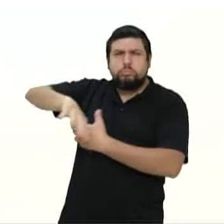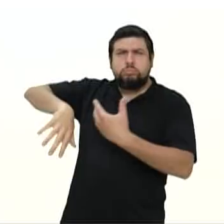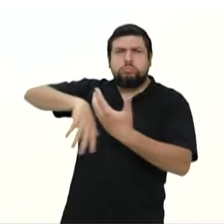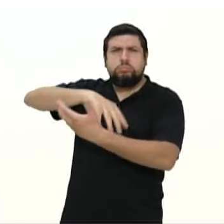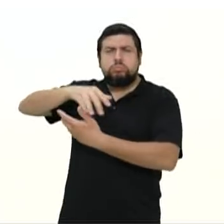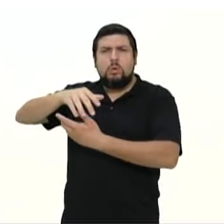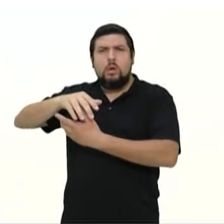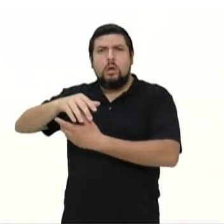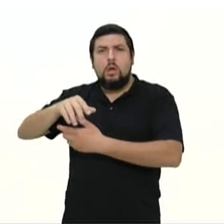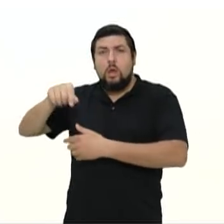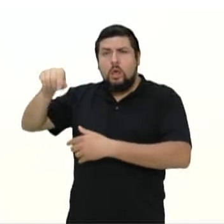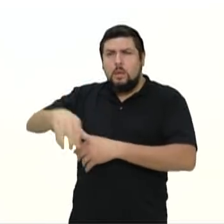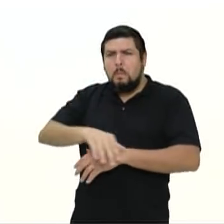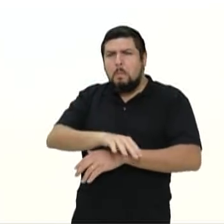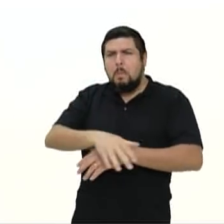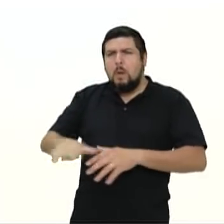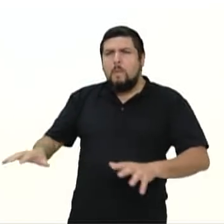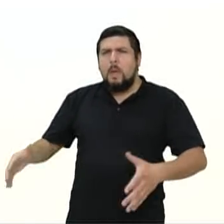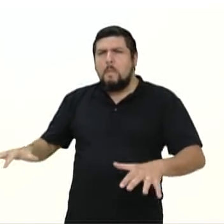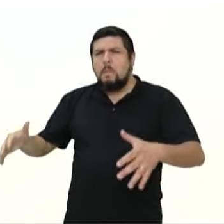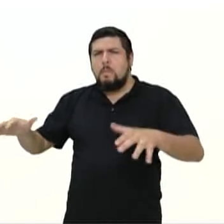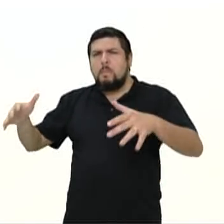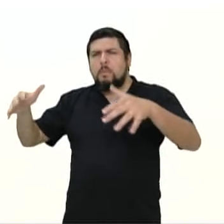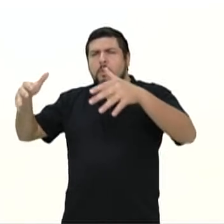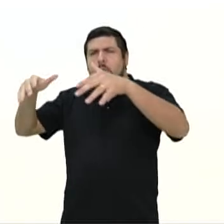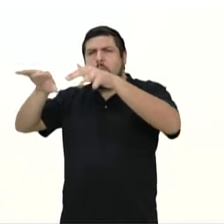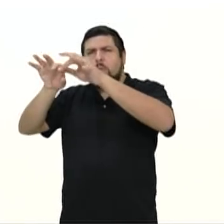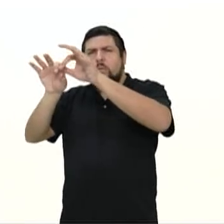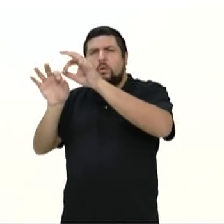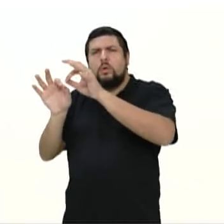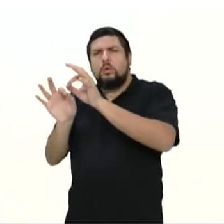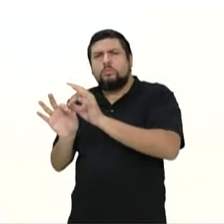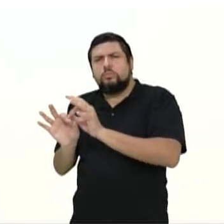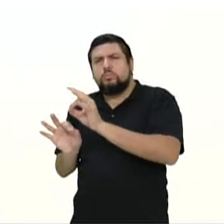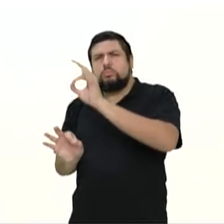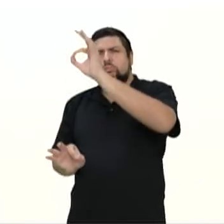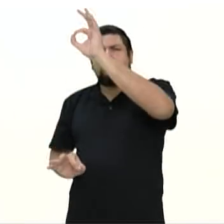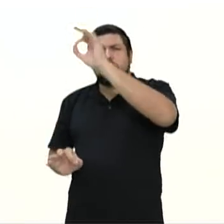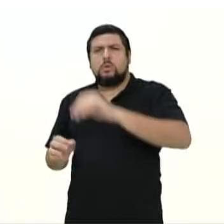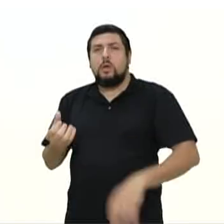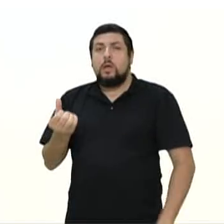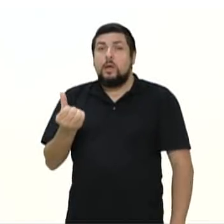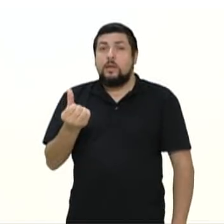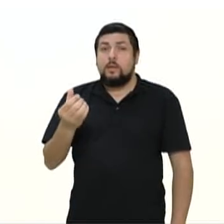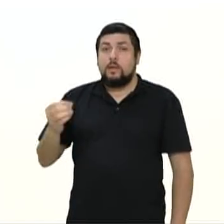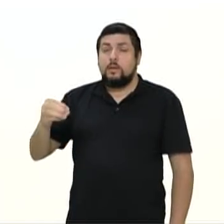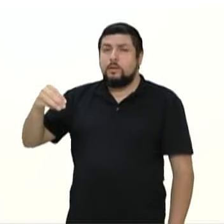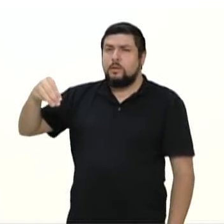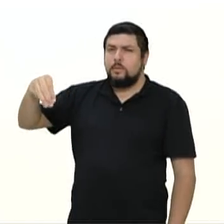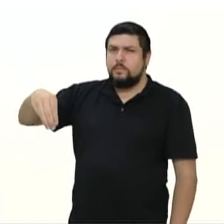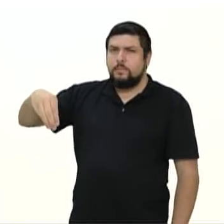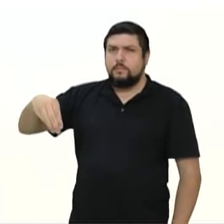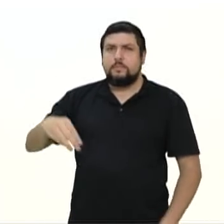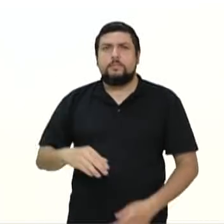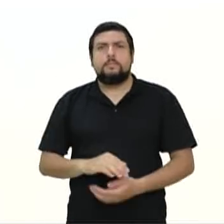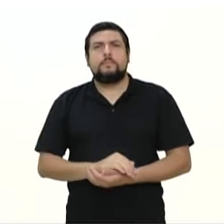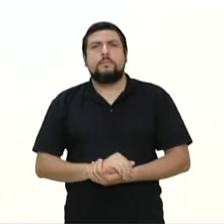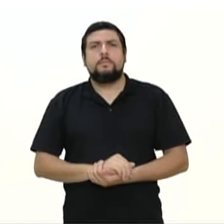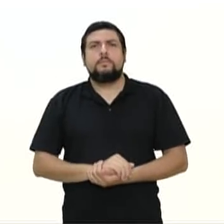ponto mais alto da montanha de entulho chega a 60 metros de altura.